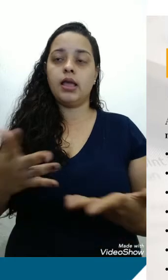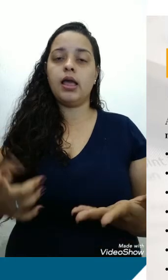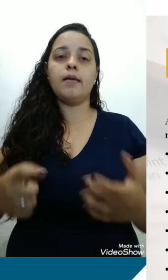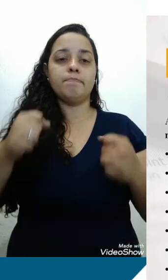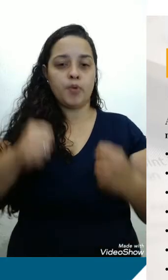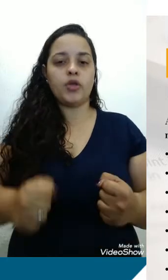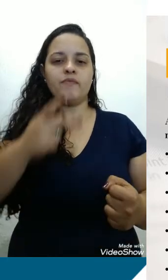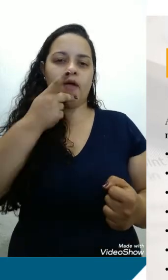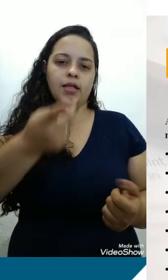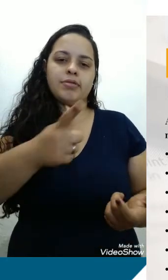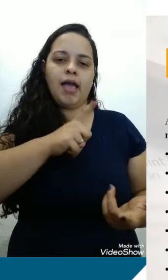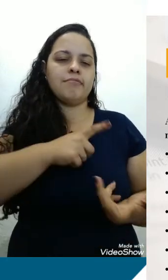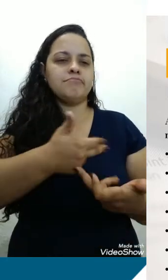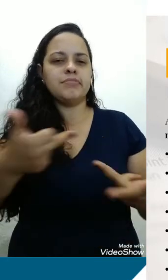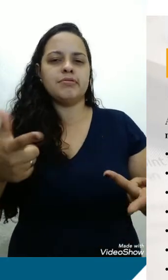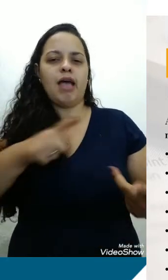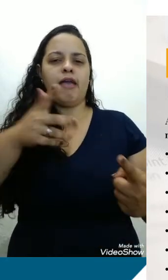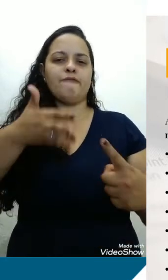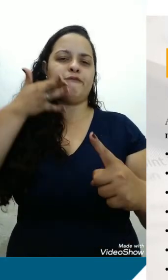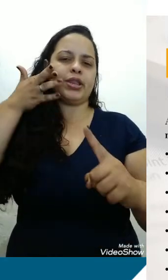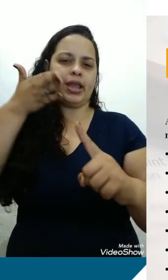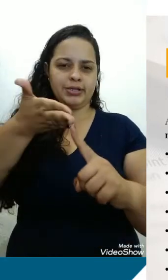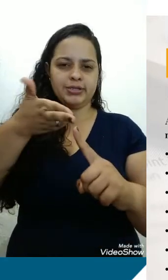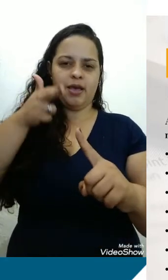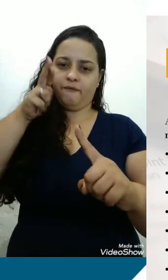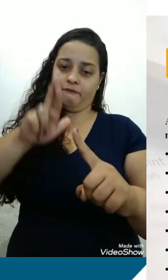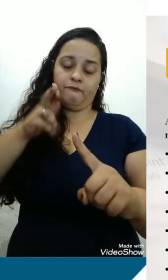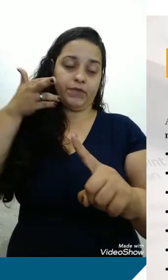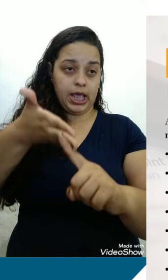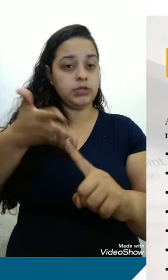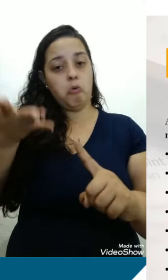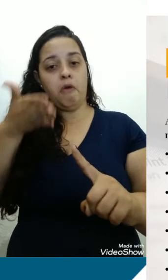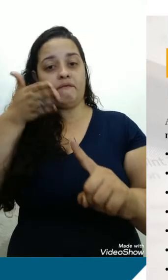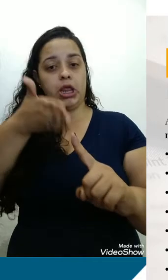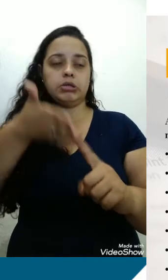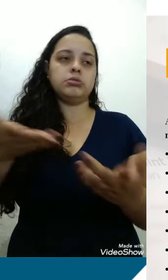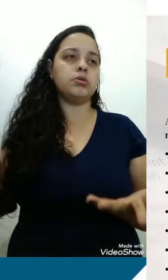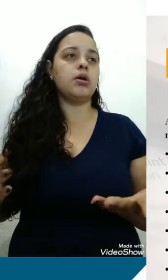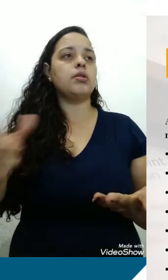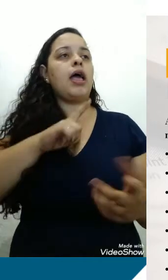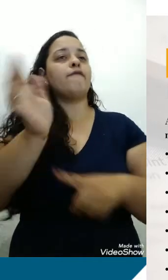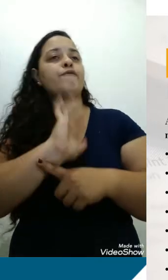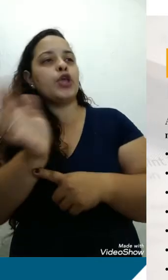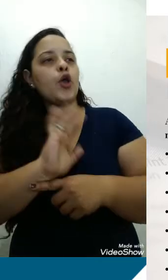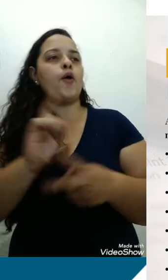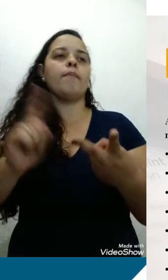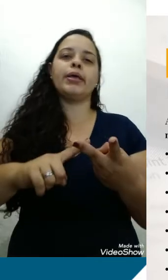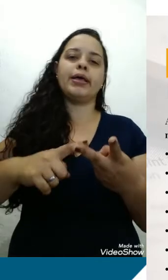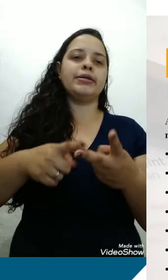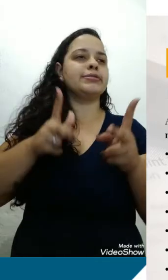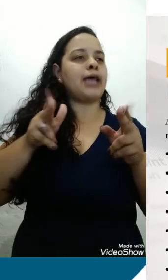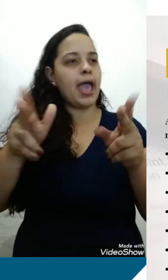É possível utilizar vários tipos de referência como repertório sociocultural. Então, referências a filmes,